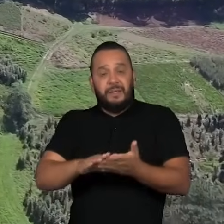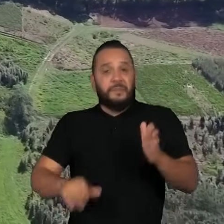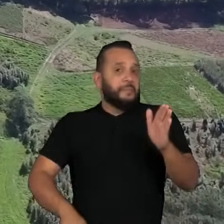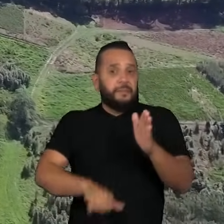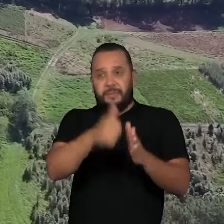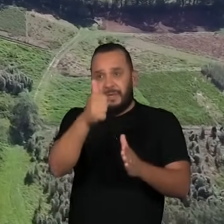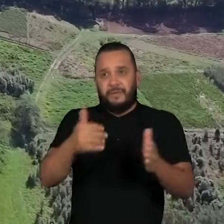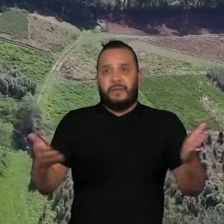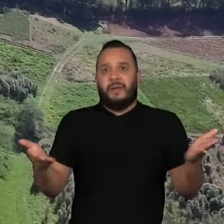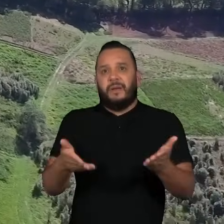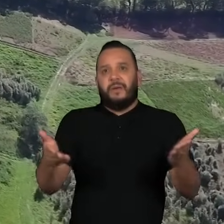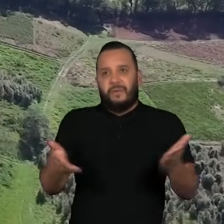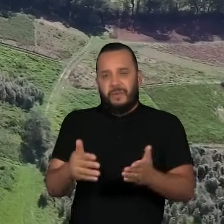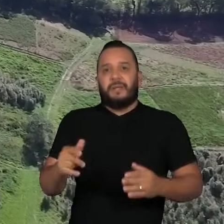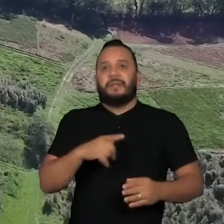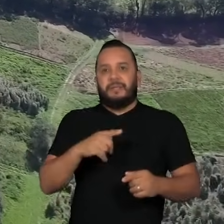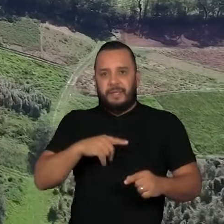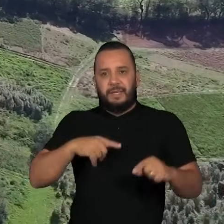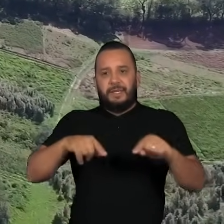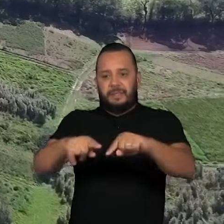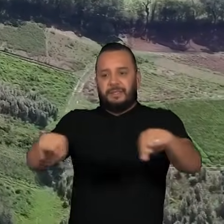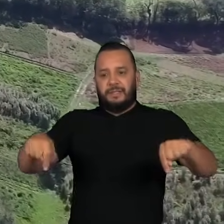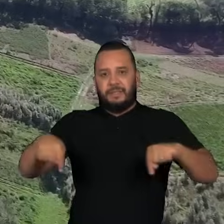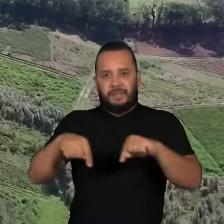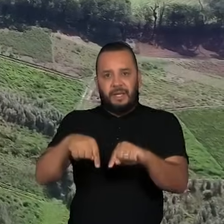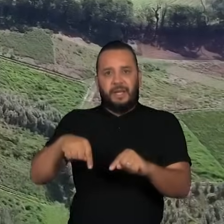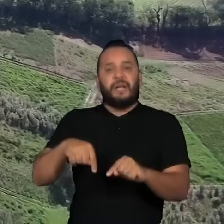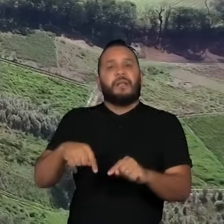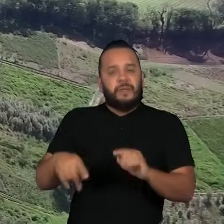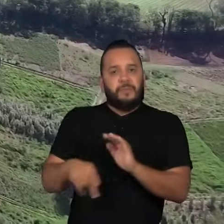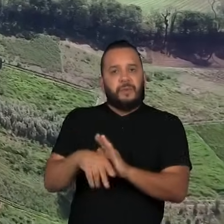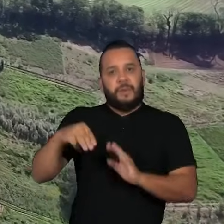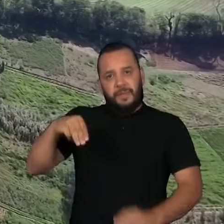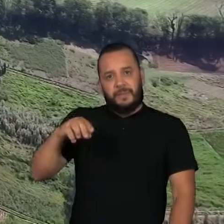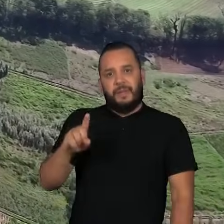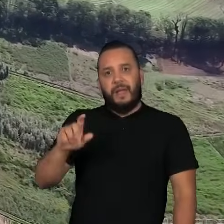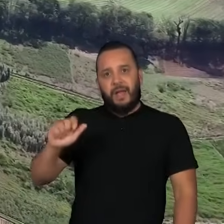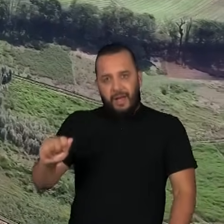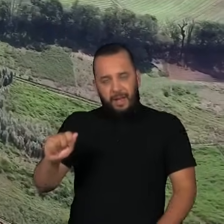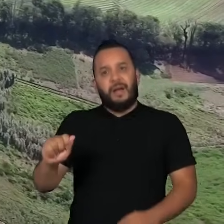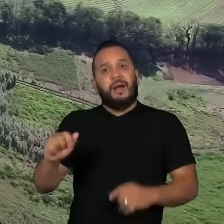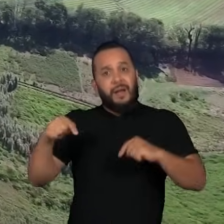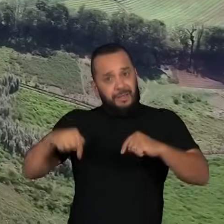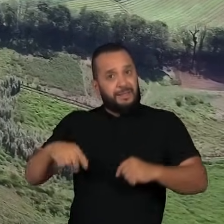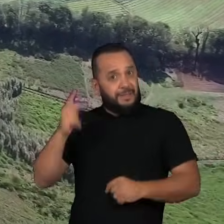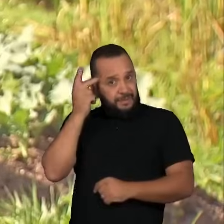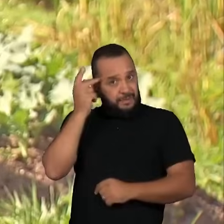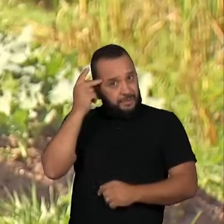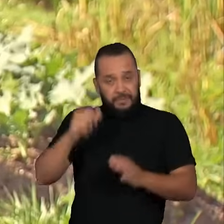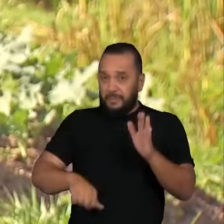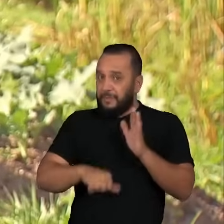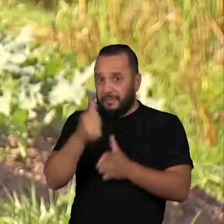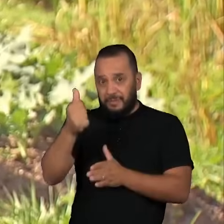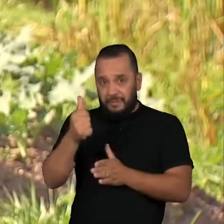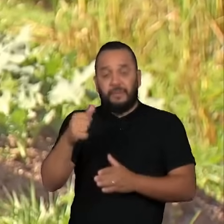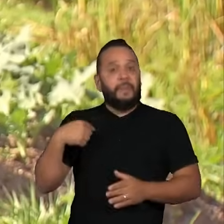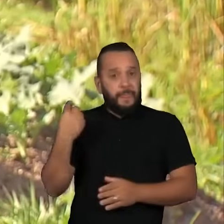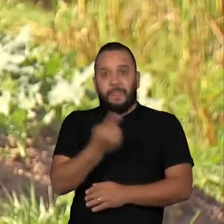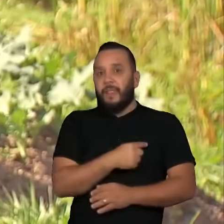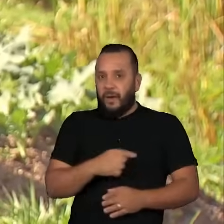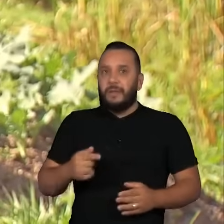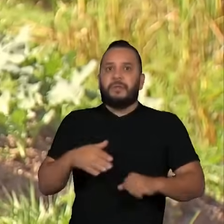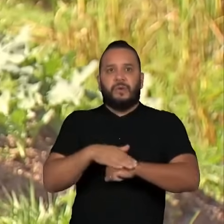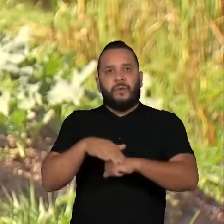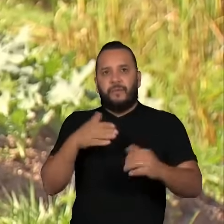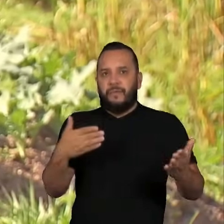história vai ter um escritório do MDA, né, que é o Ministério do Desenvolvimento Agrário, aqui na cidade de São Paulo. Então nós estamos nessa